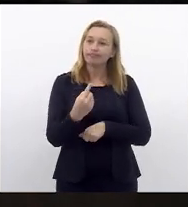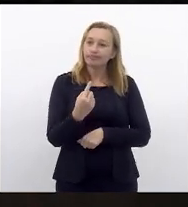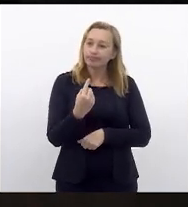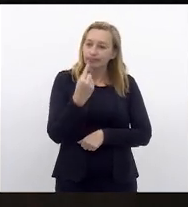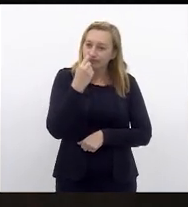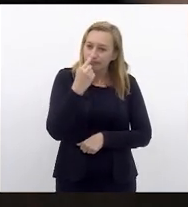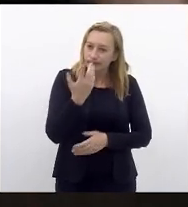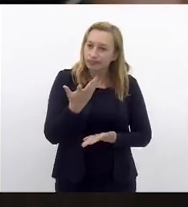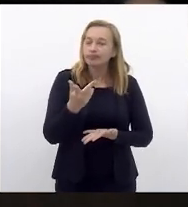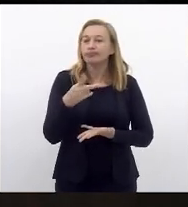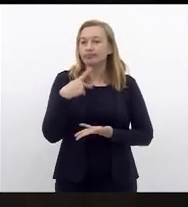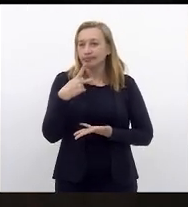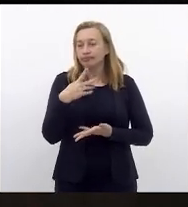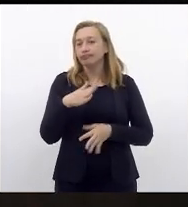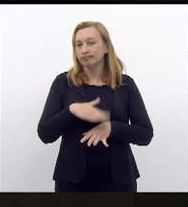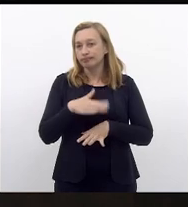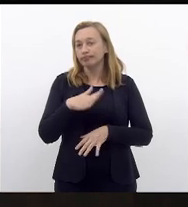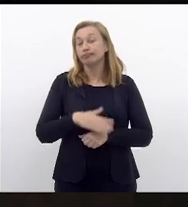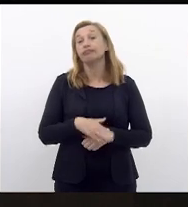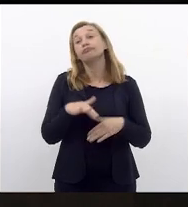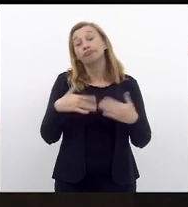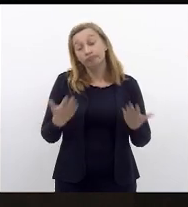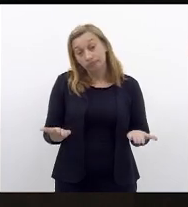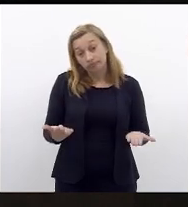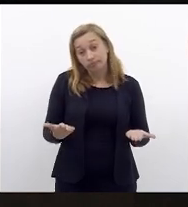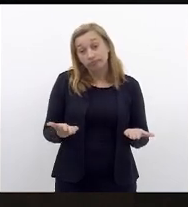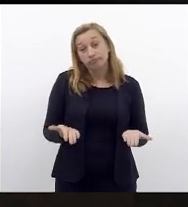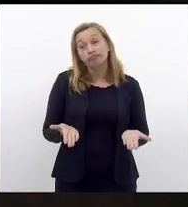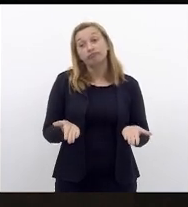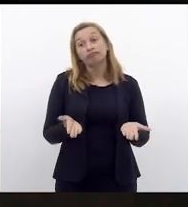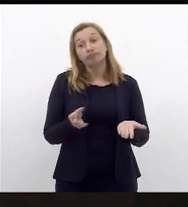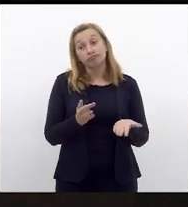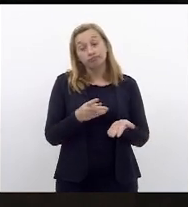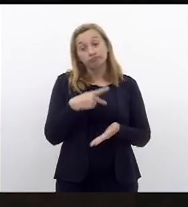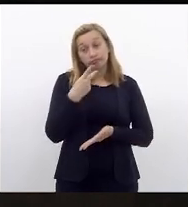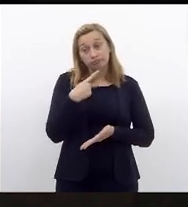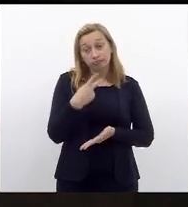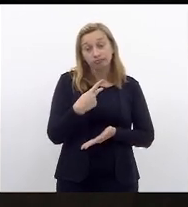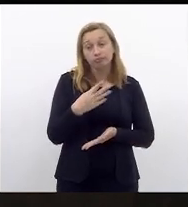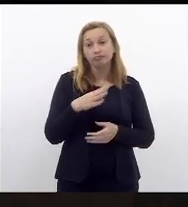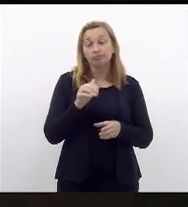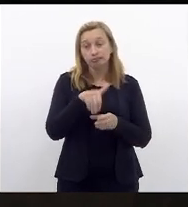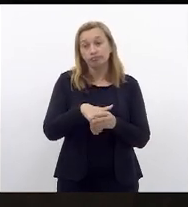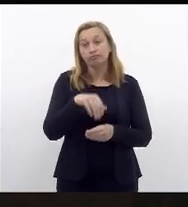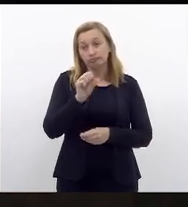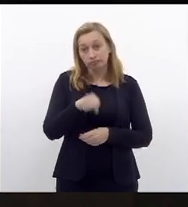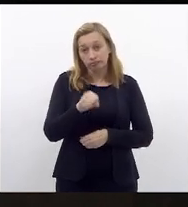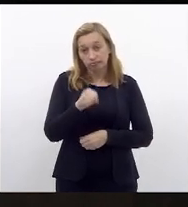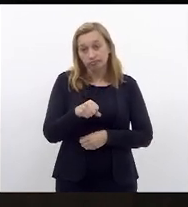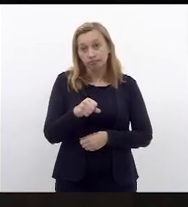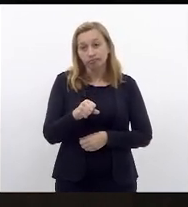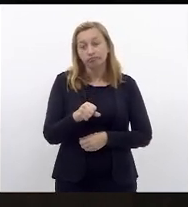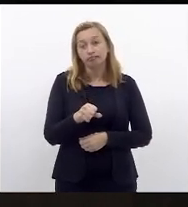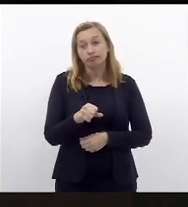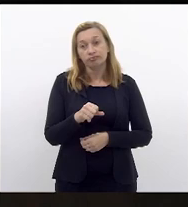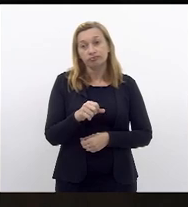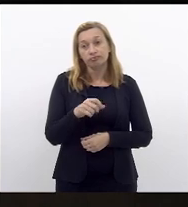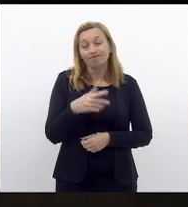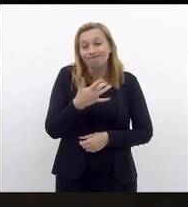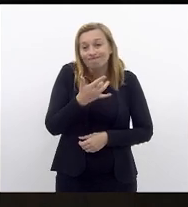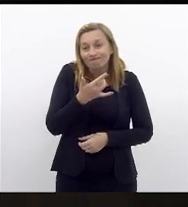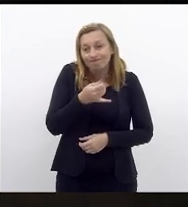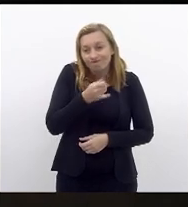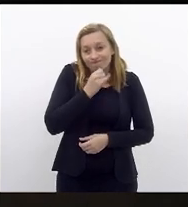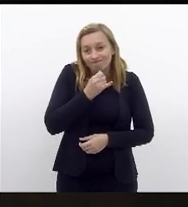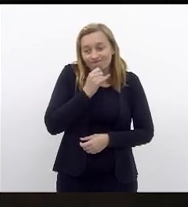para analisar a pessoa. E aí ficou essa ressalva, eu voto sim, com a ressalva, lamentando a